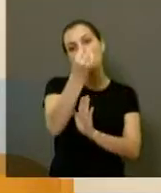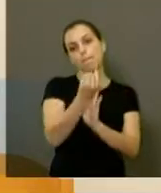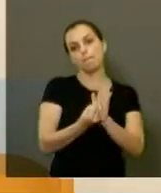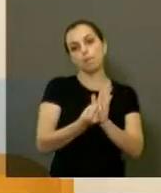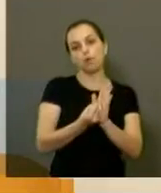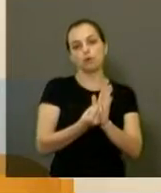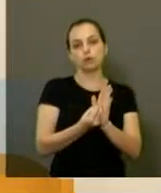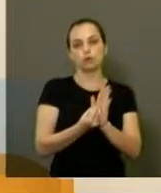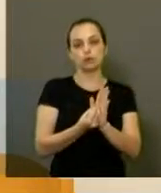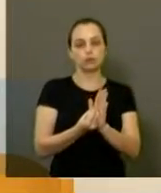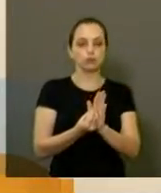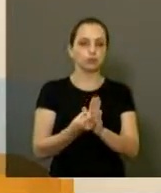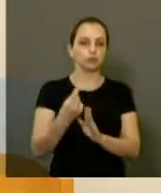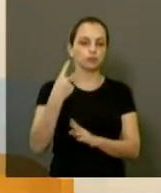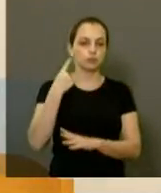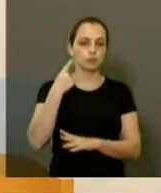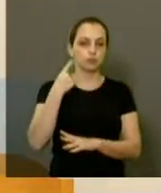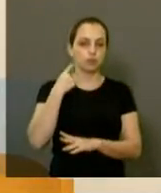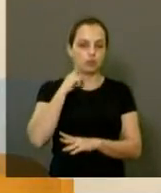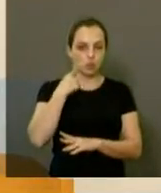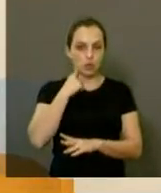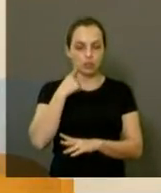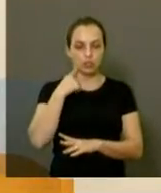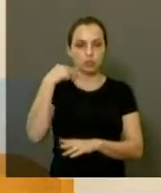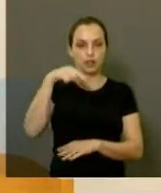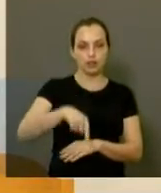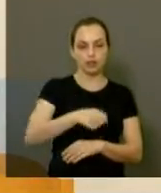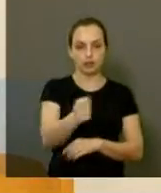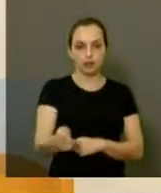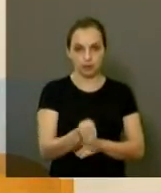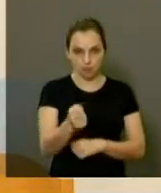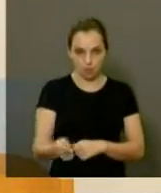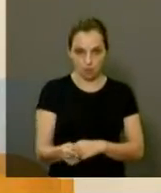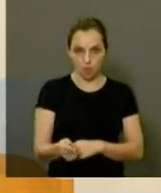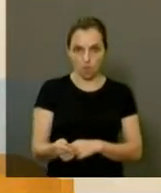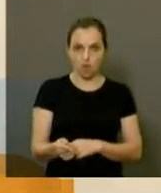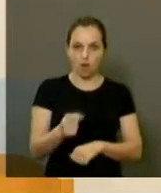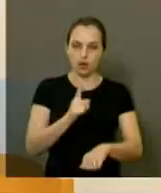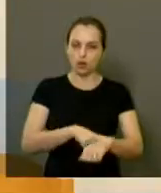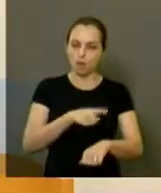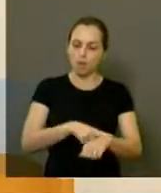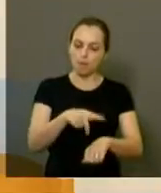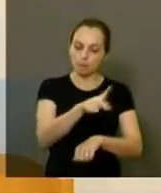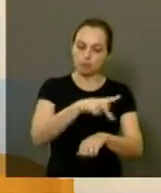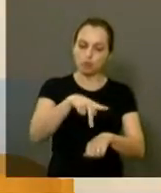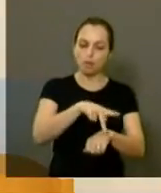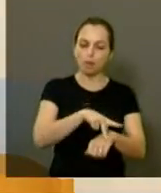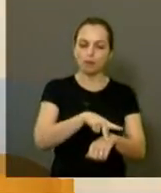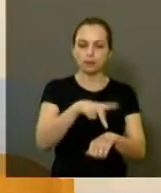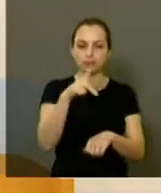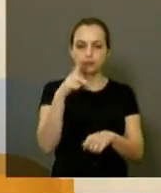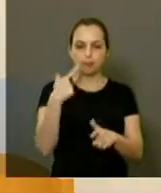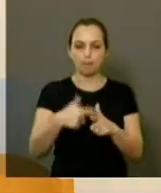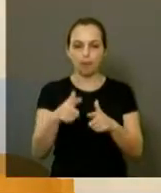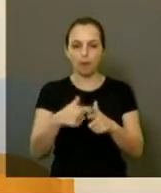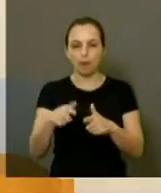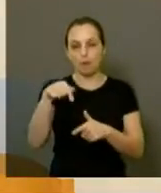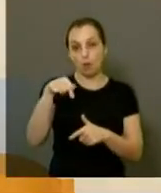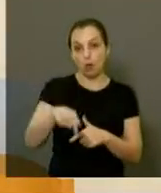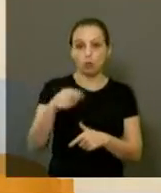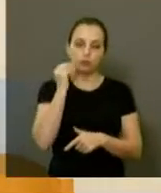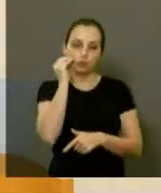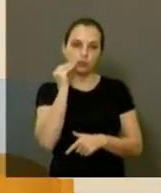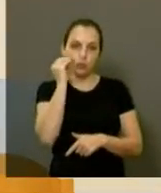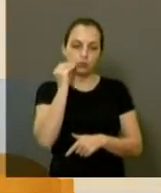lixo na nossa cidade. No momento que o país vive uma crise acentuada, nós aqui hoje tivemos a oportunidade,